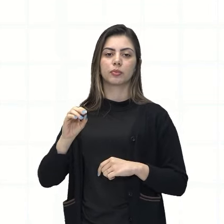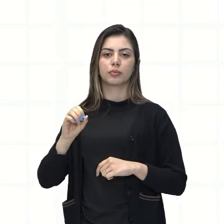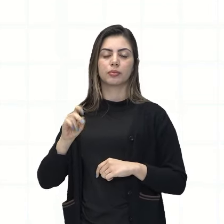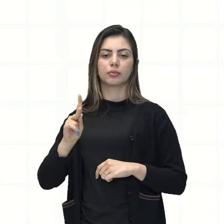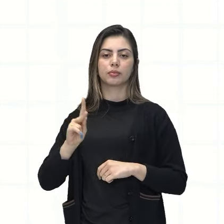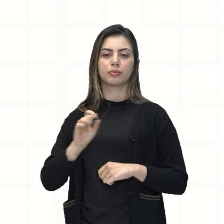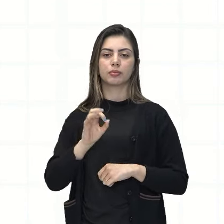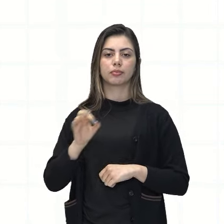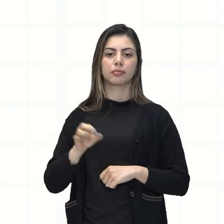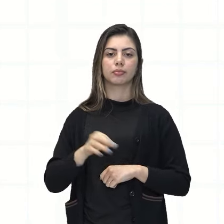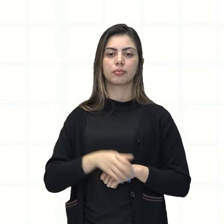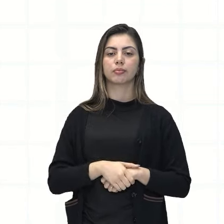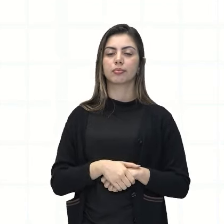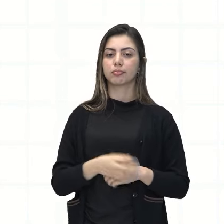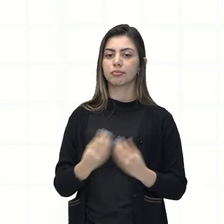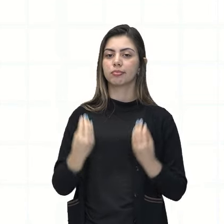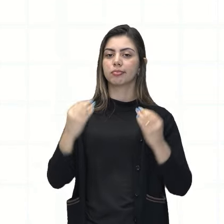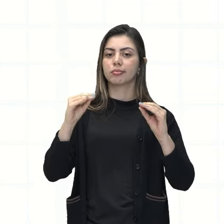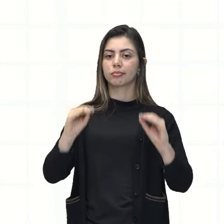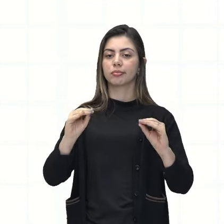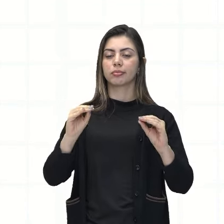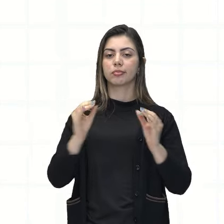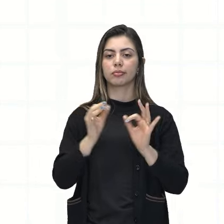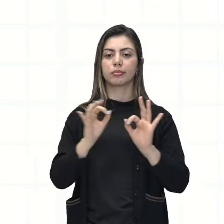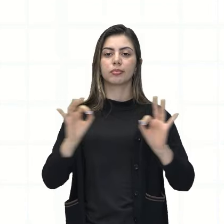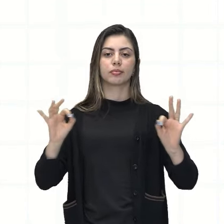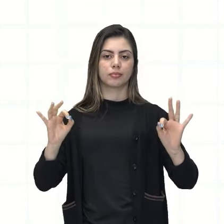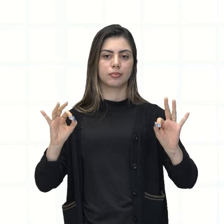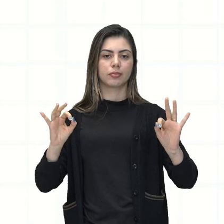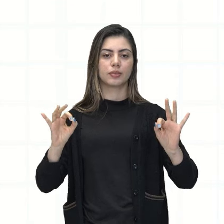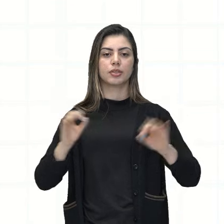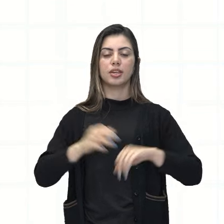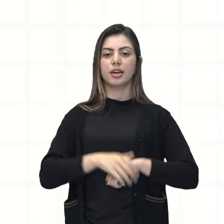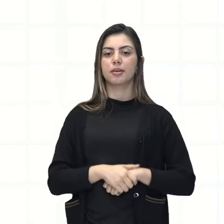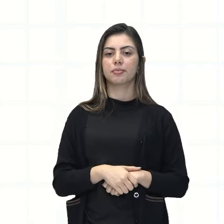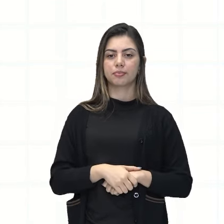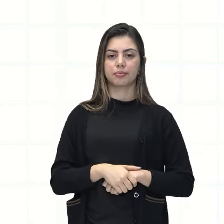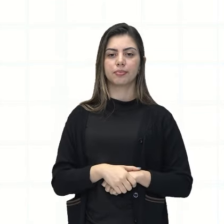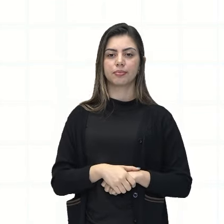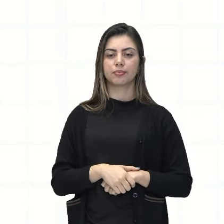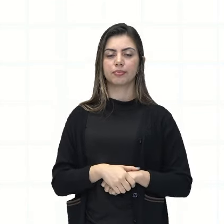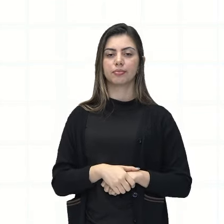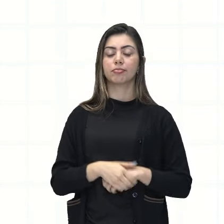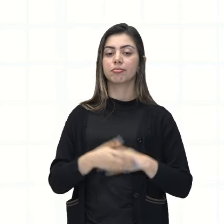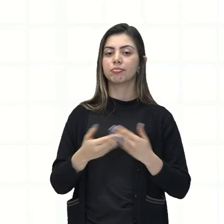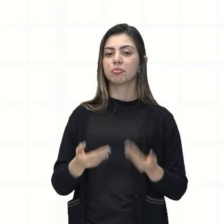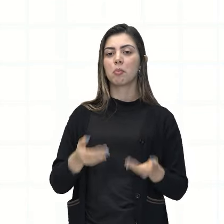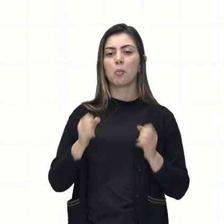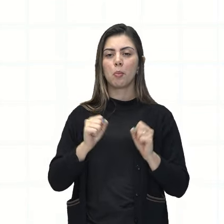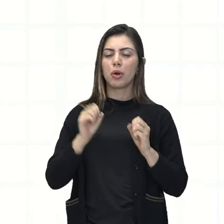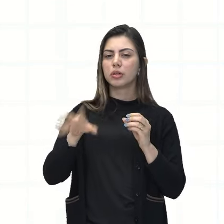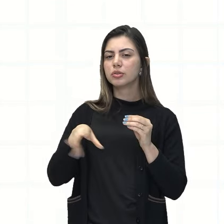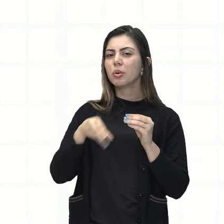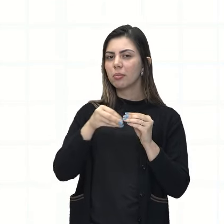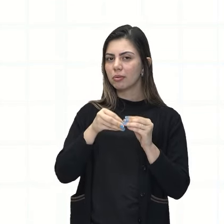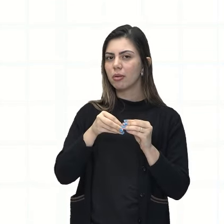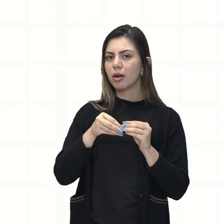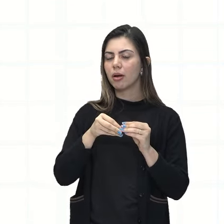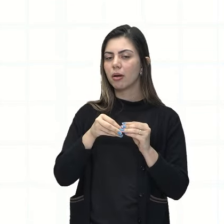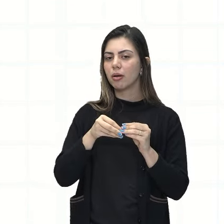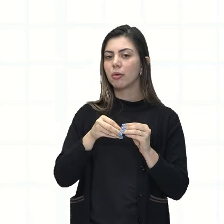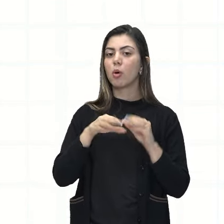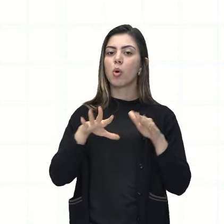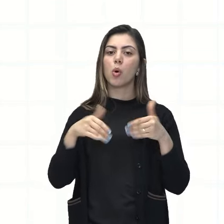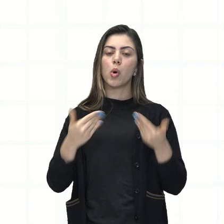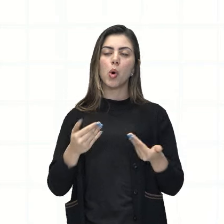She's going to cook. She's going to cook. Eu posso colocar um complemento? Posso parar aqui no cook